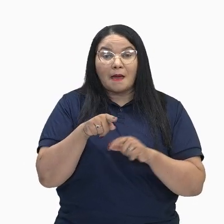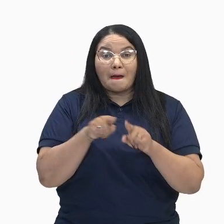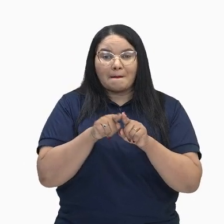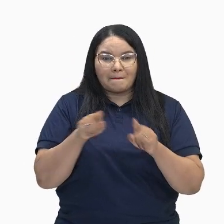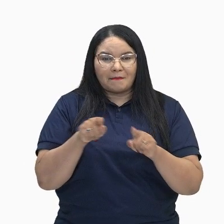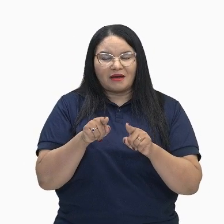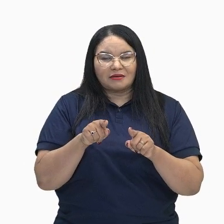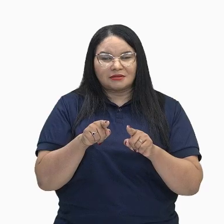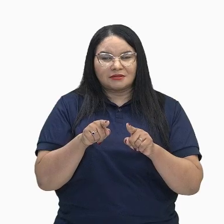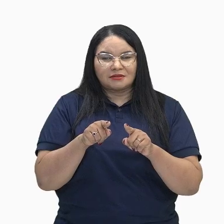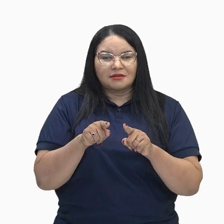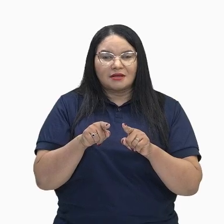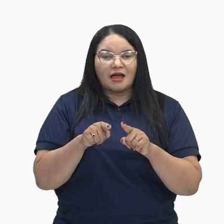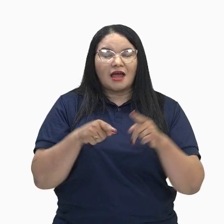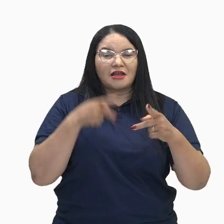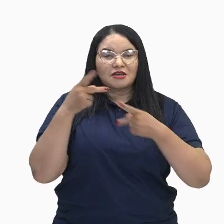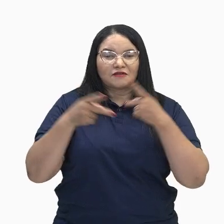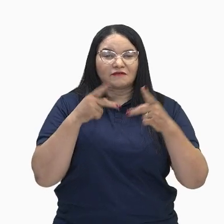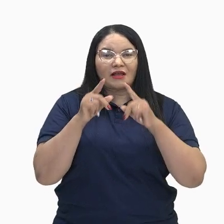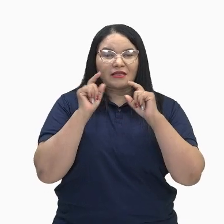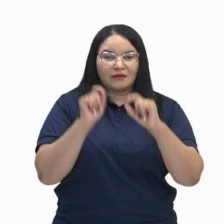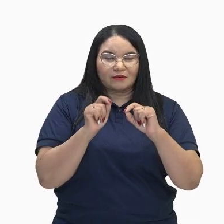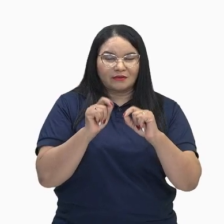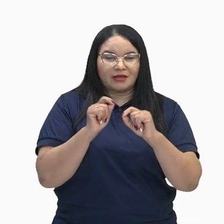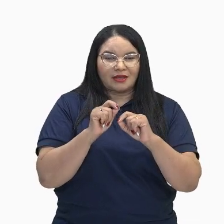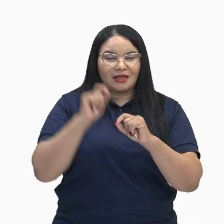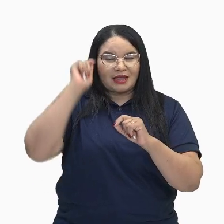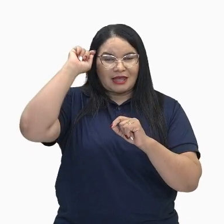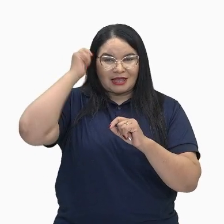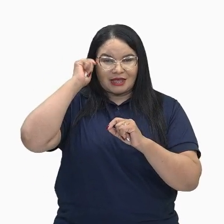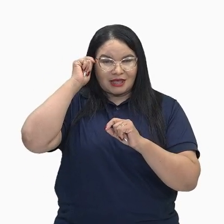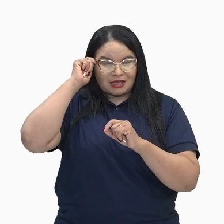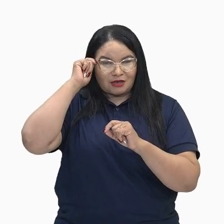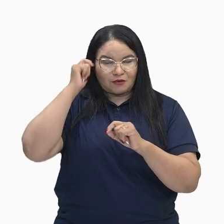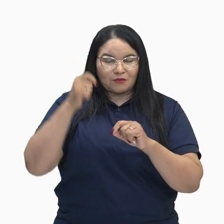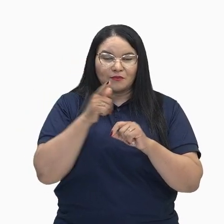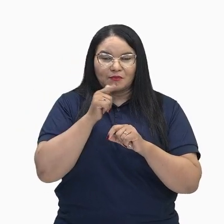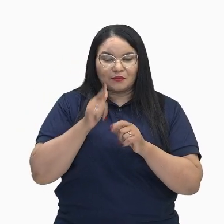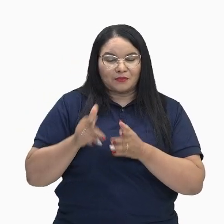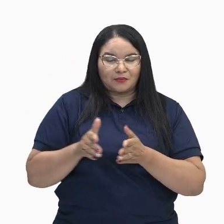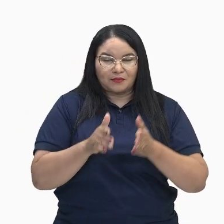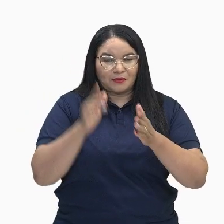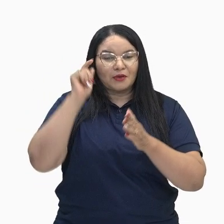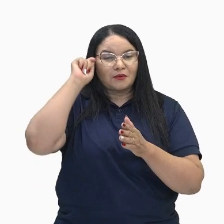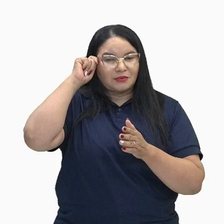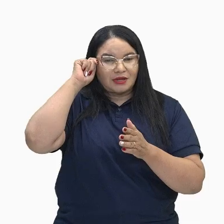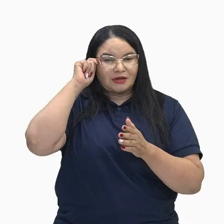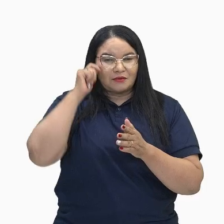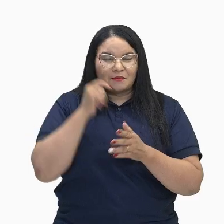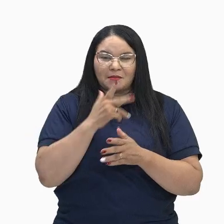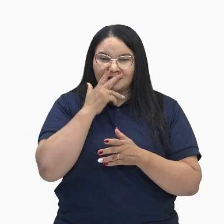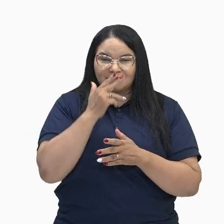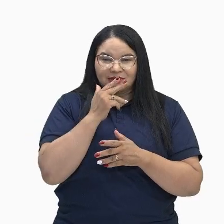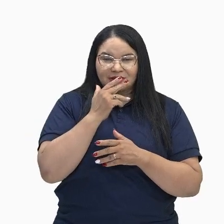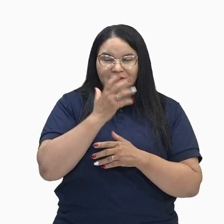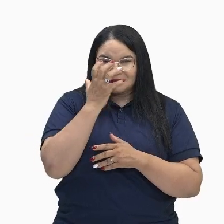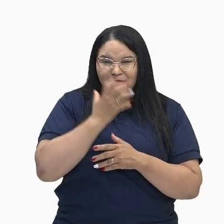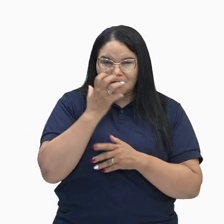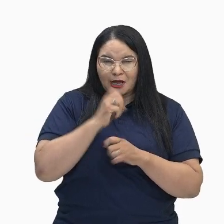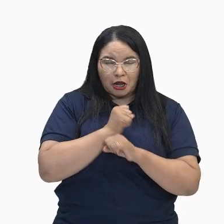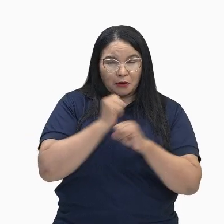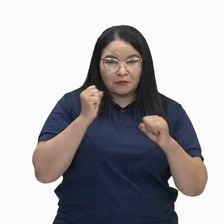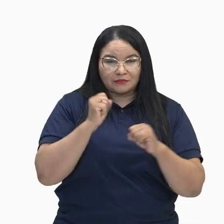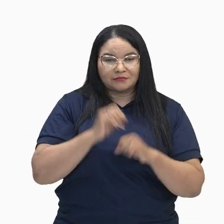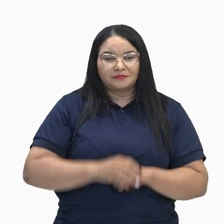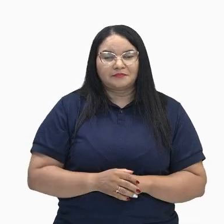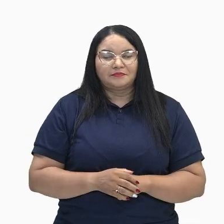Mas a primeira é o Rio Negro parecia zangado. Na letra C,